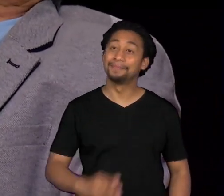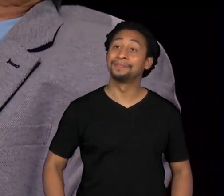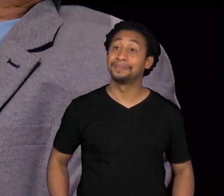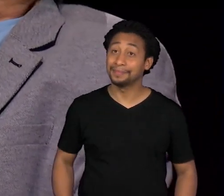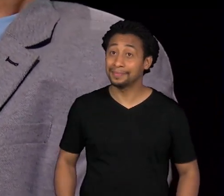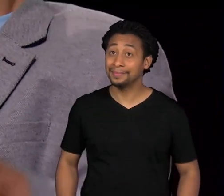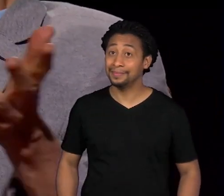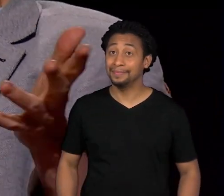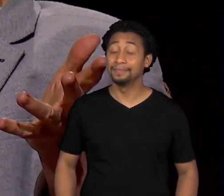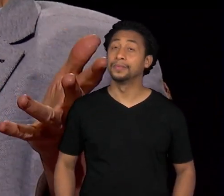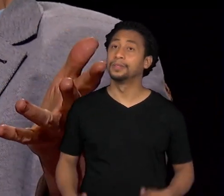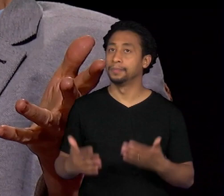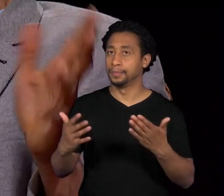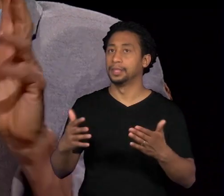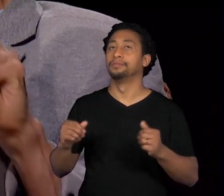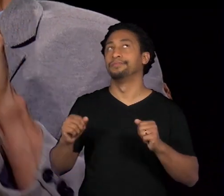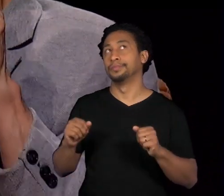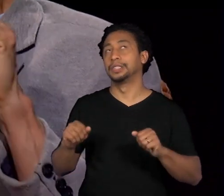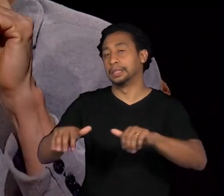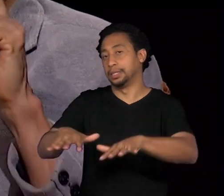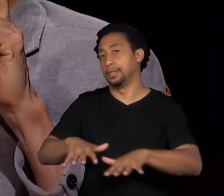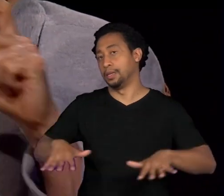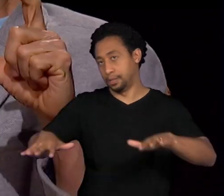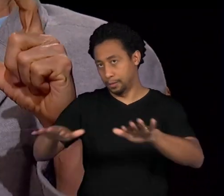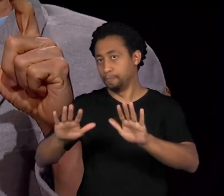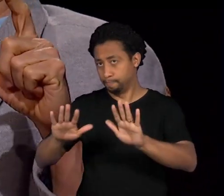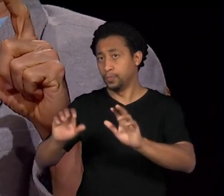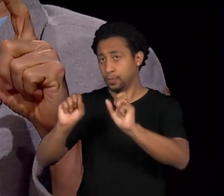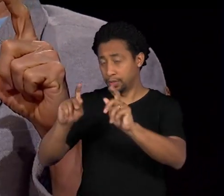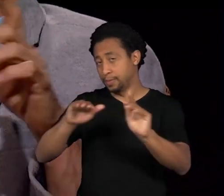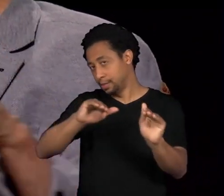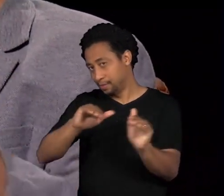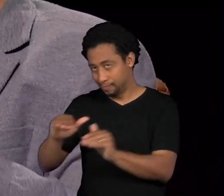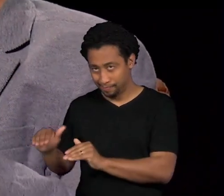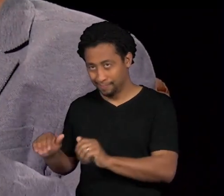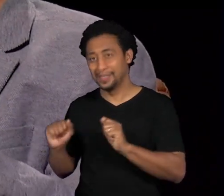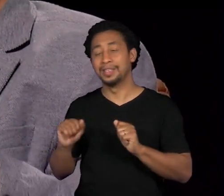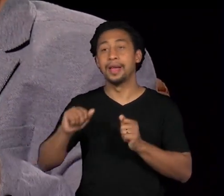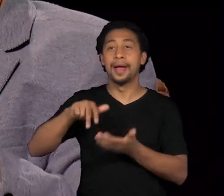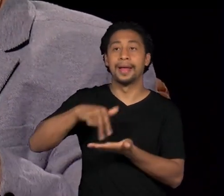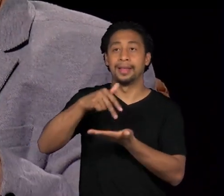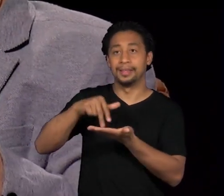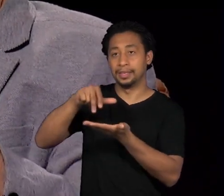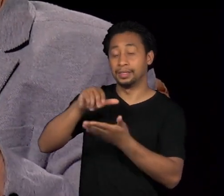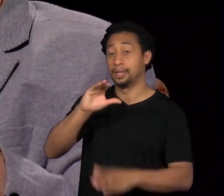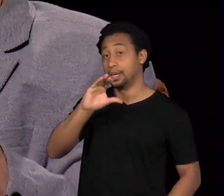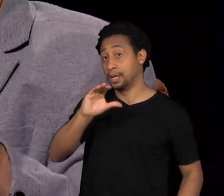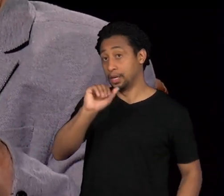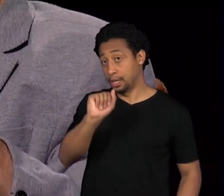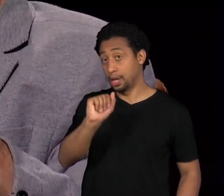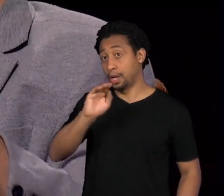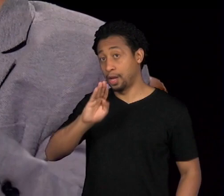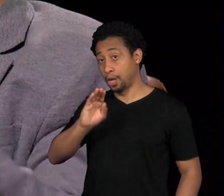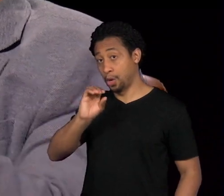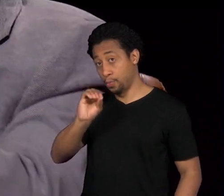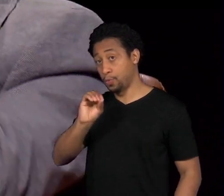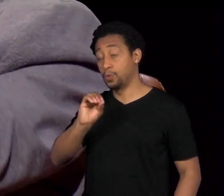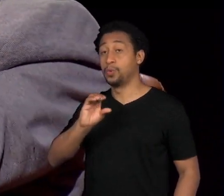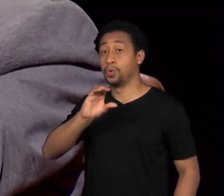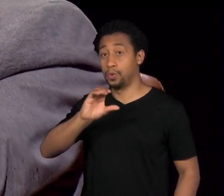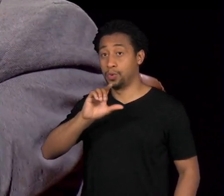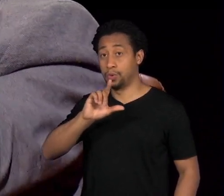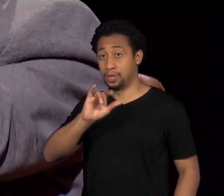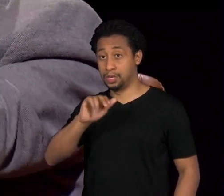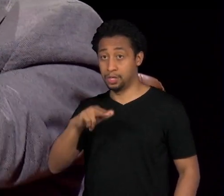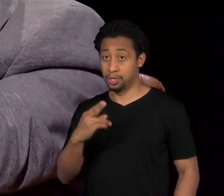e no campo por exemplo mas já no campo do Caboclinho é bem dividida Ou seja é uma manifestação